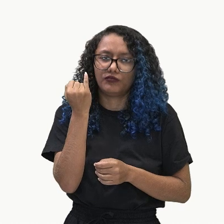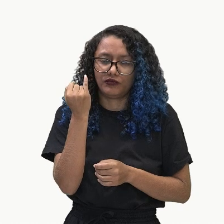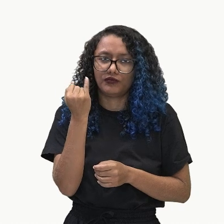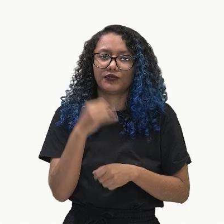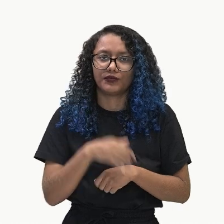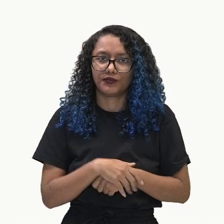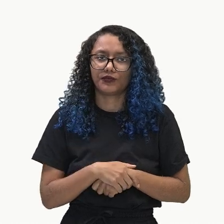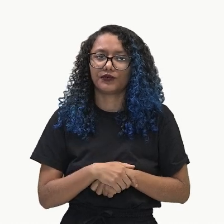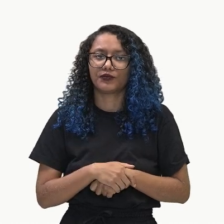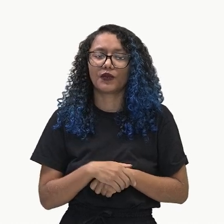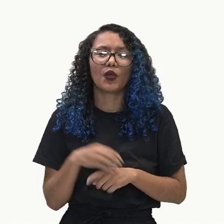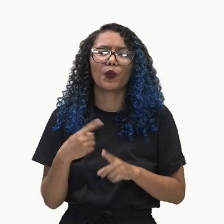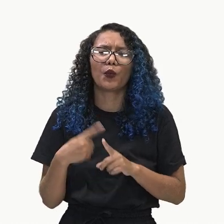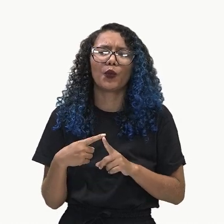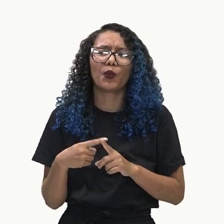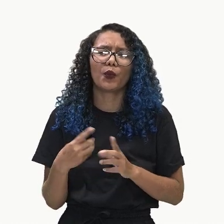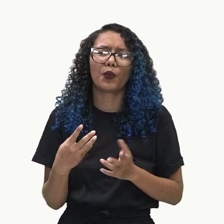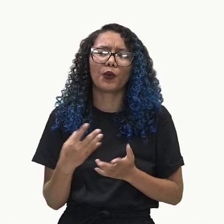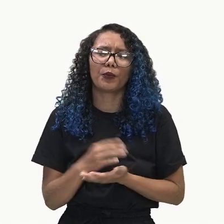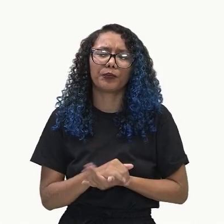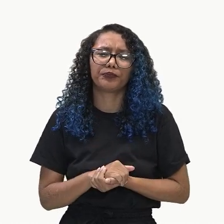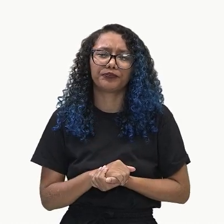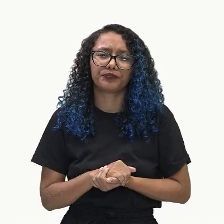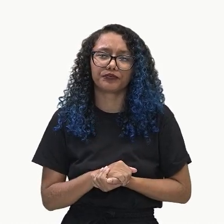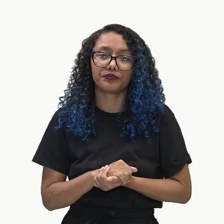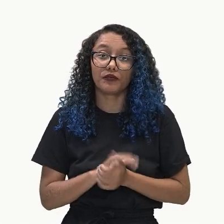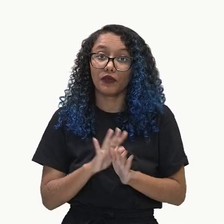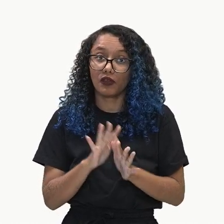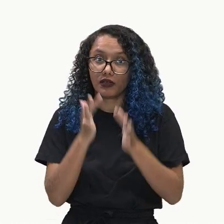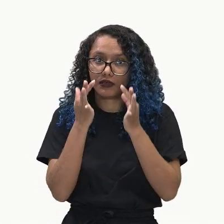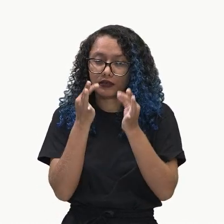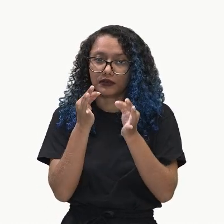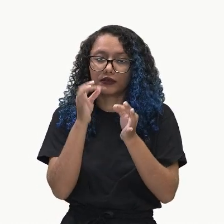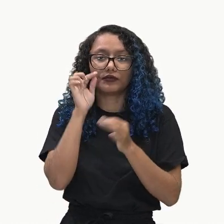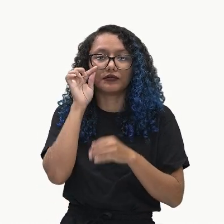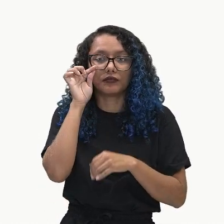certo? Por que, professora? Guardem bem